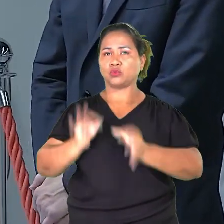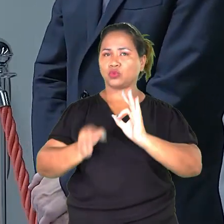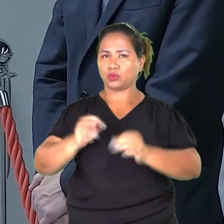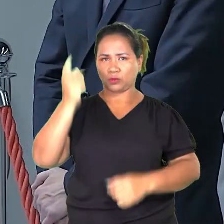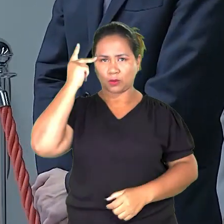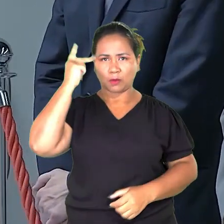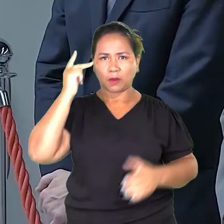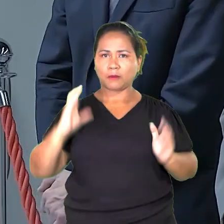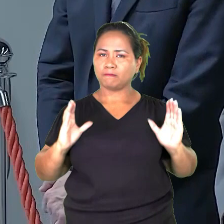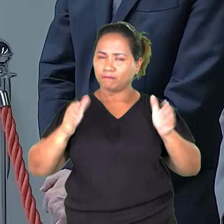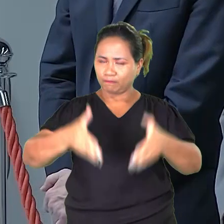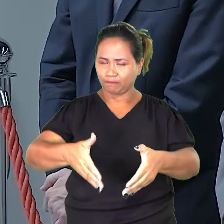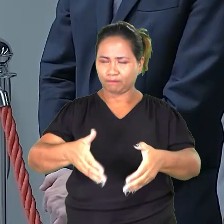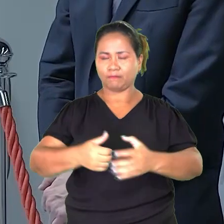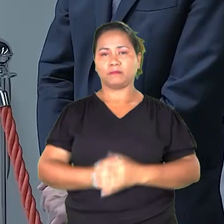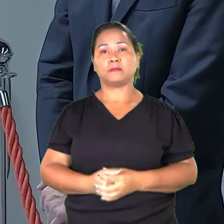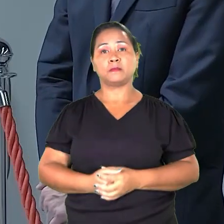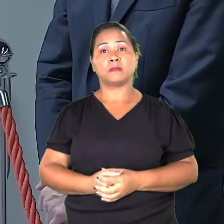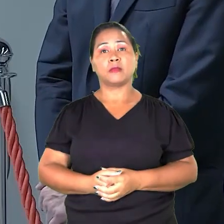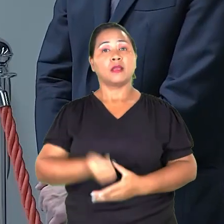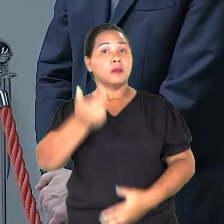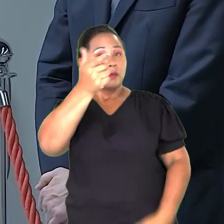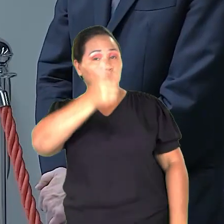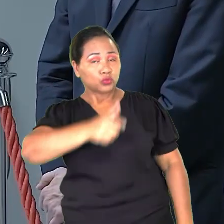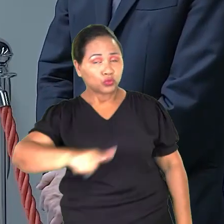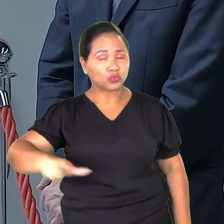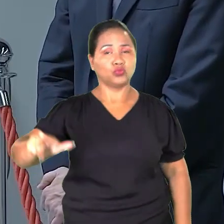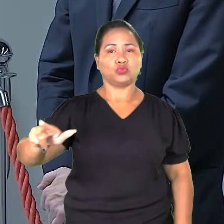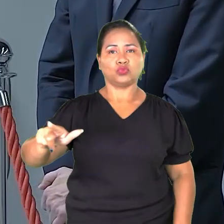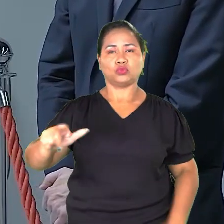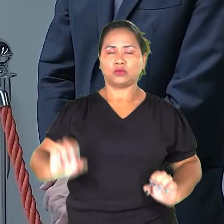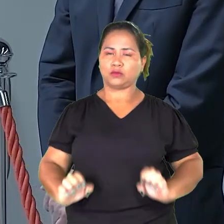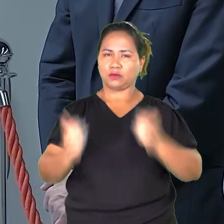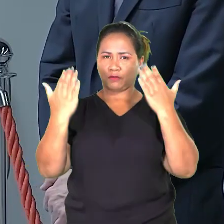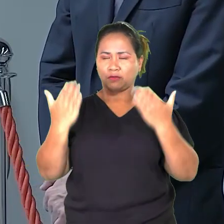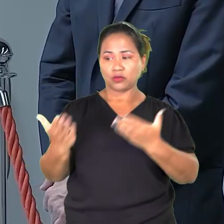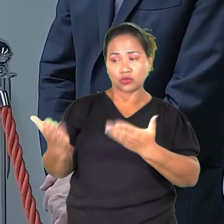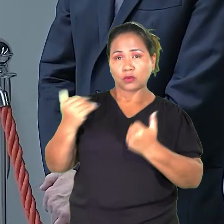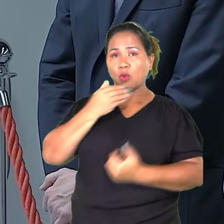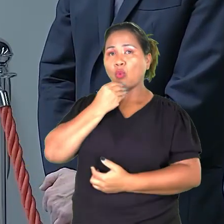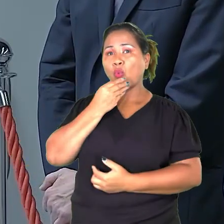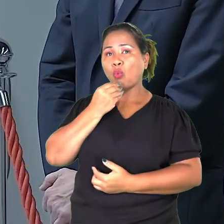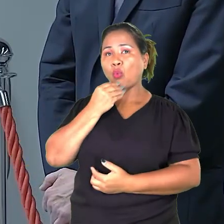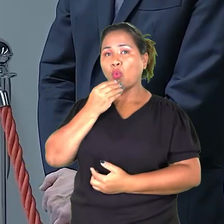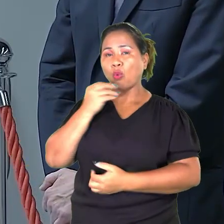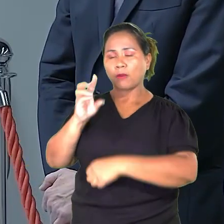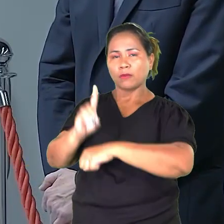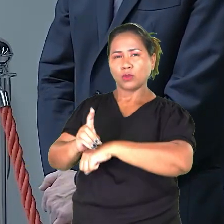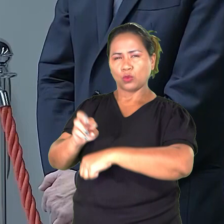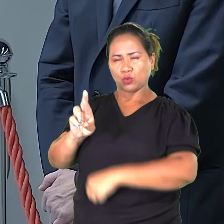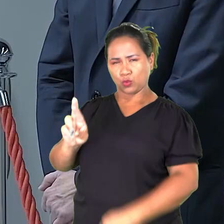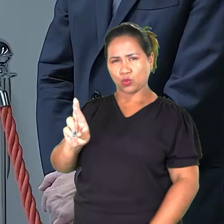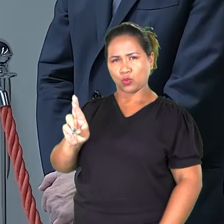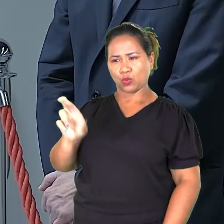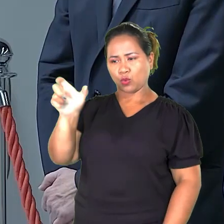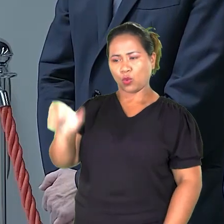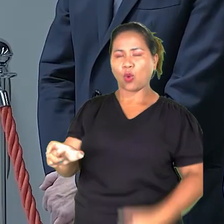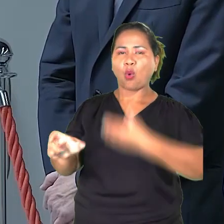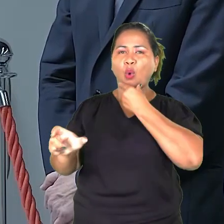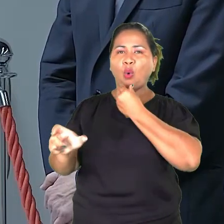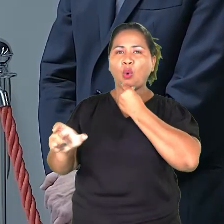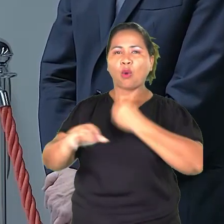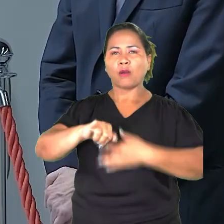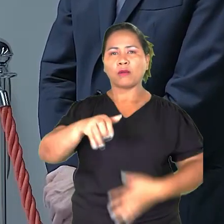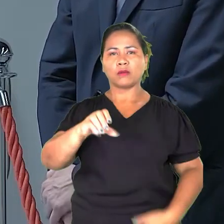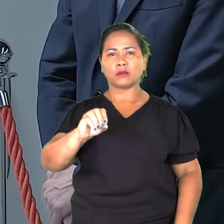Paulista. E para dar prosseguimento à nossa solenidade, convidamos o tutor do Centro de Memória Eleitoral, o